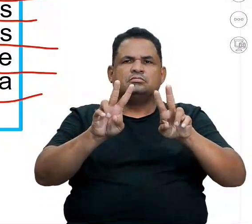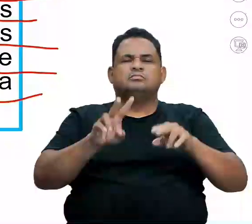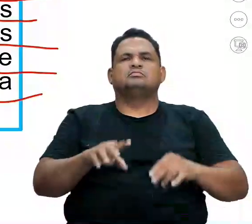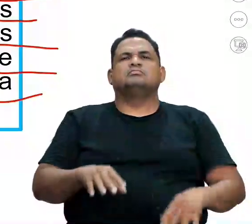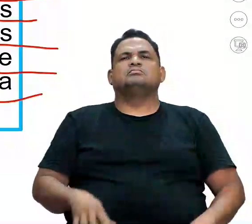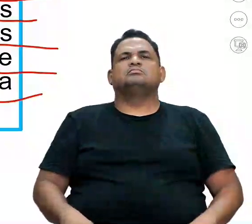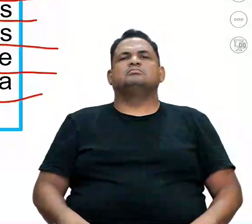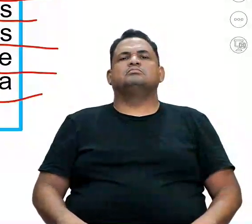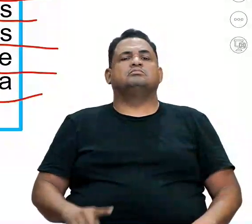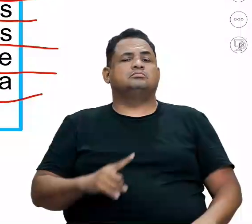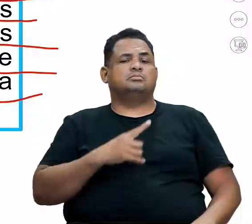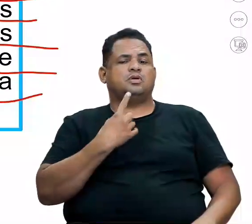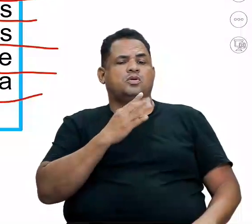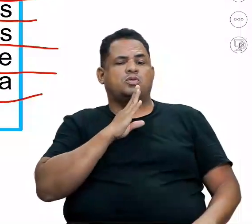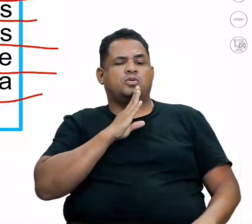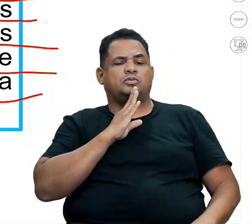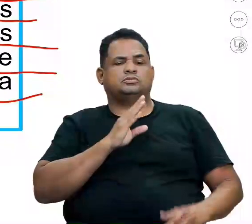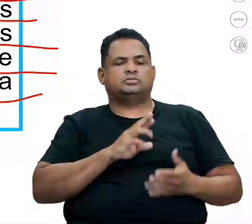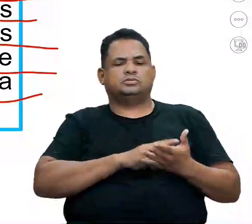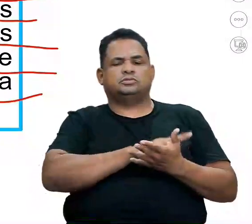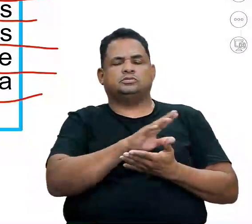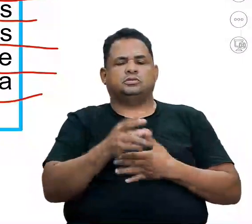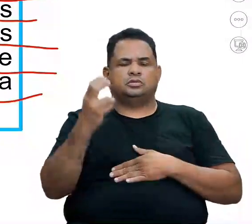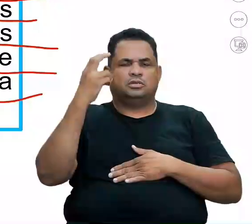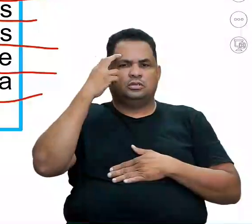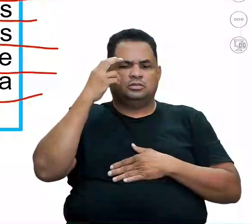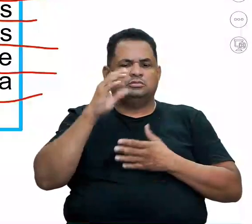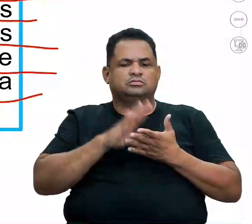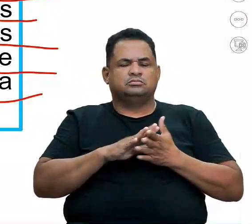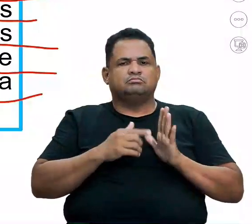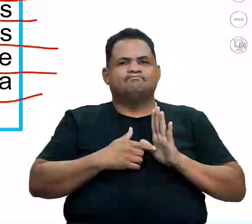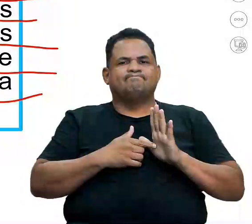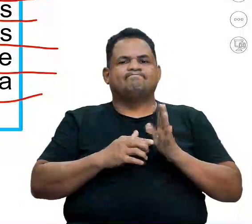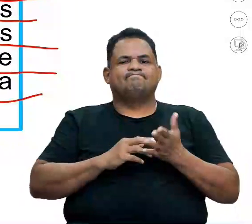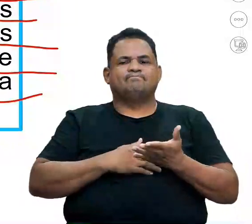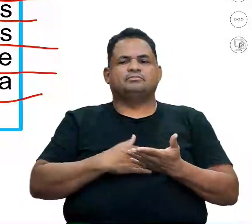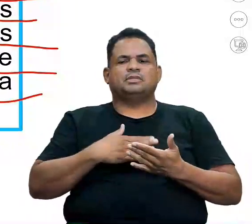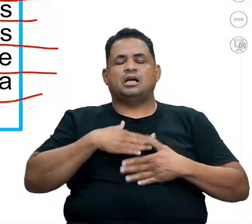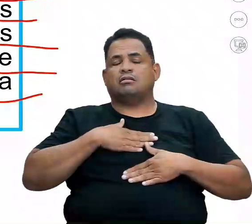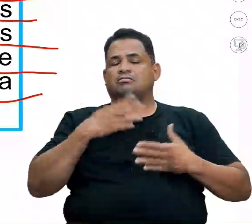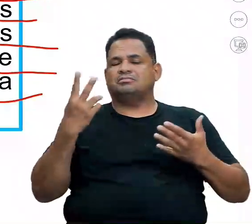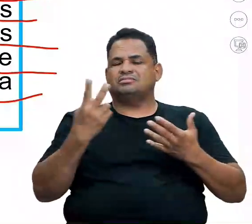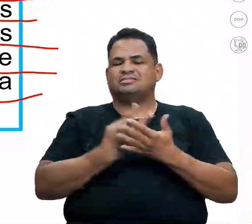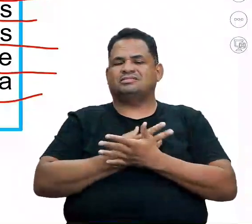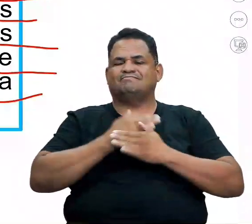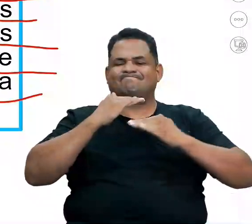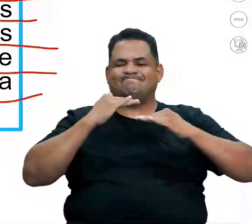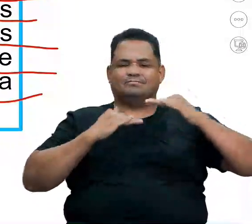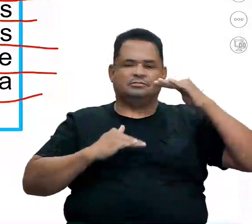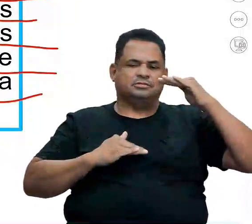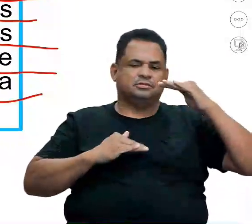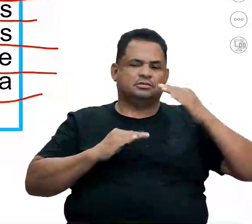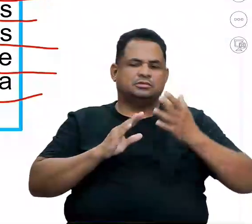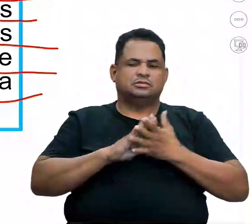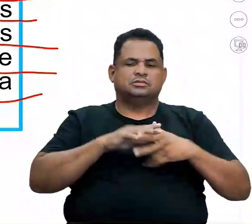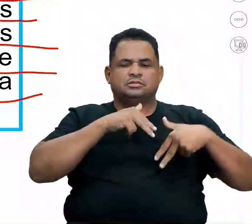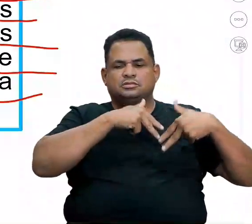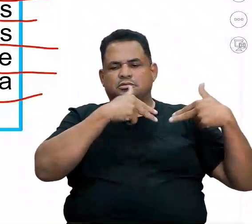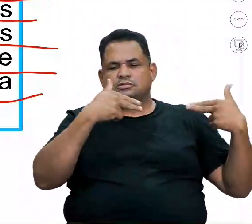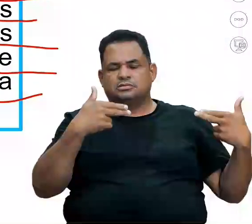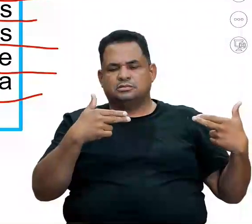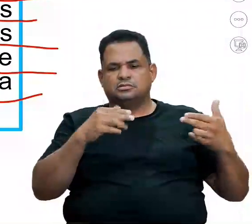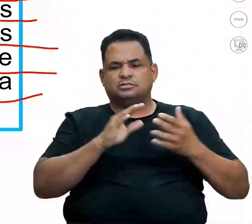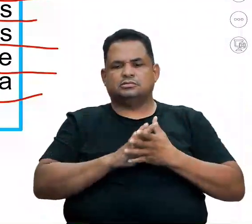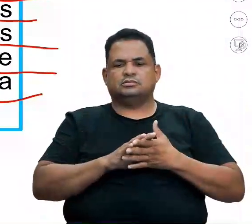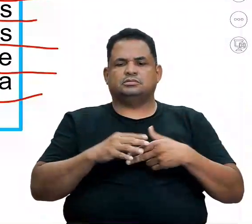não reconhecimento desse multiculturalismo traz aí muitas desigualdades em todos os âmbitos, seja de etnia, seja de